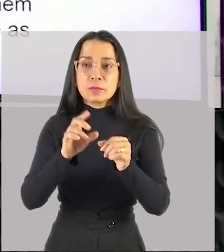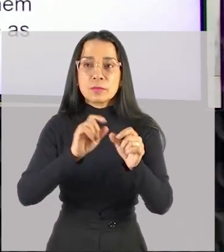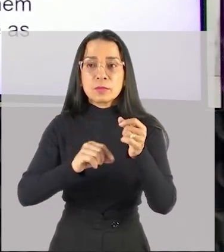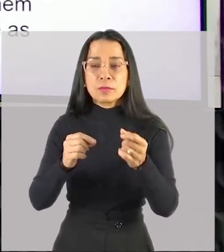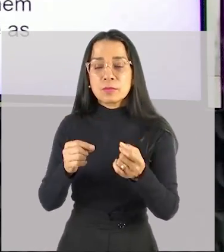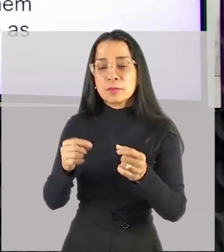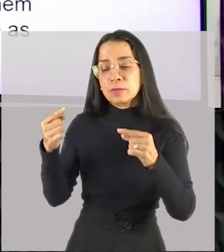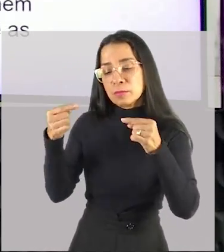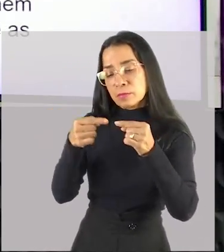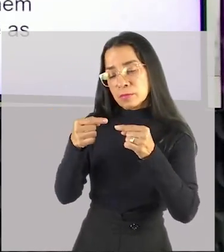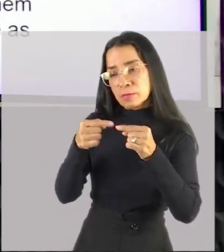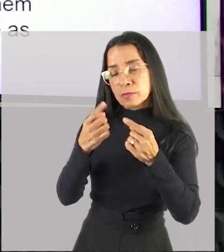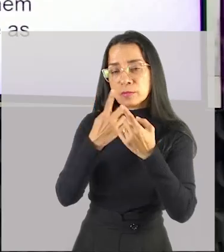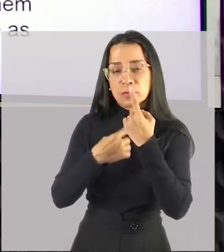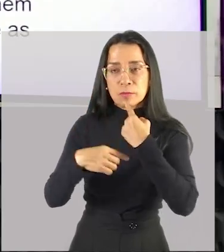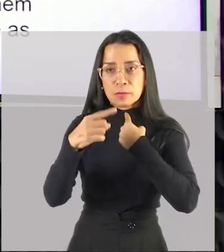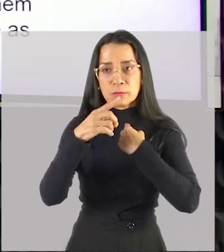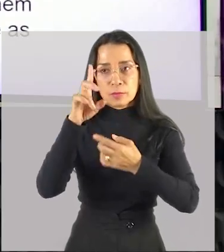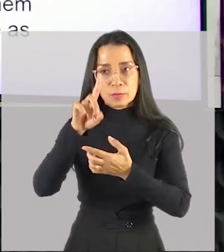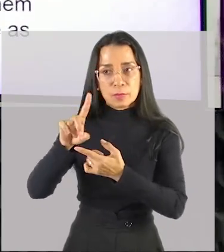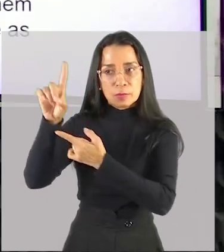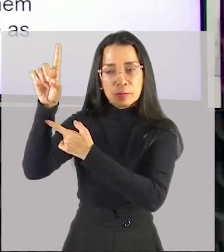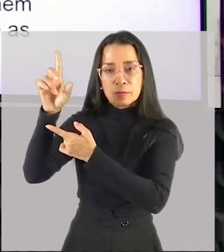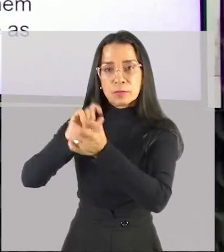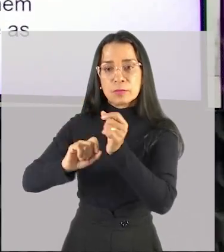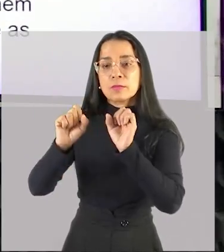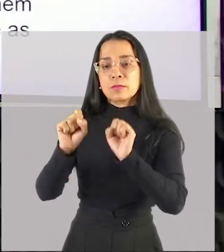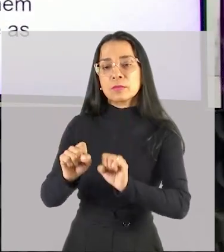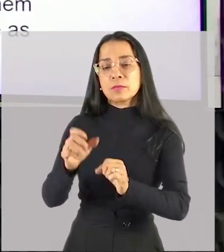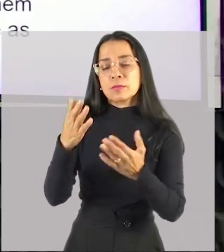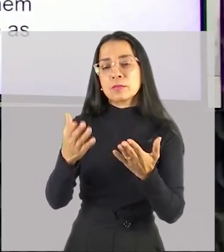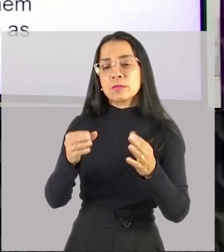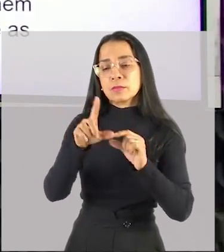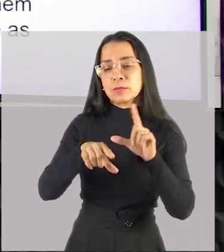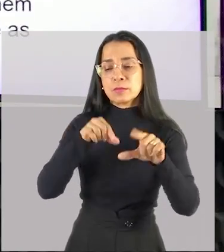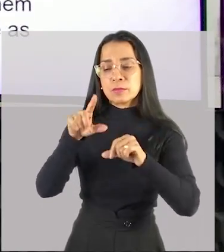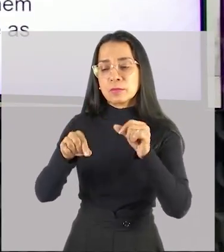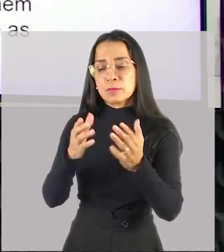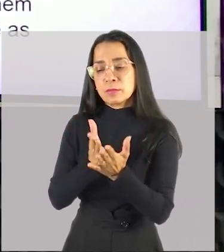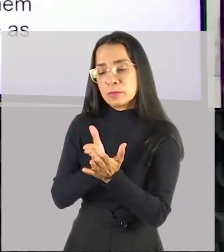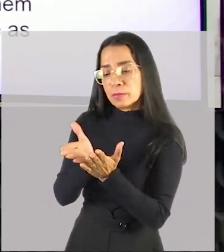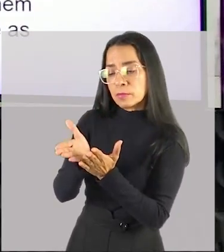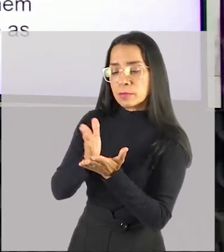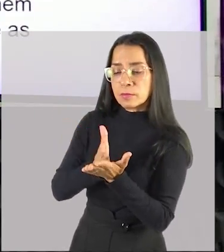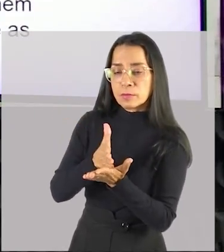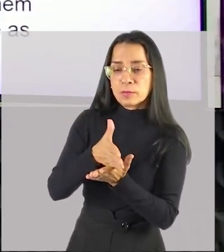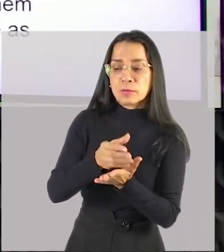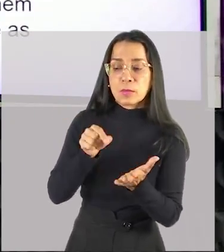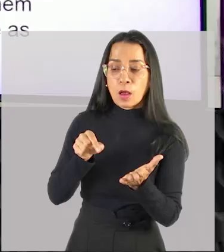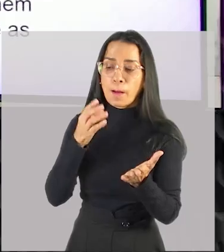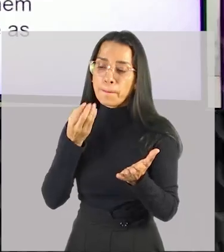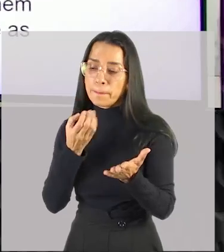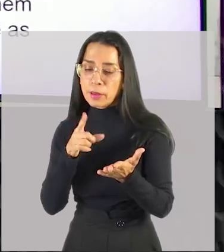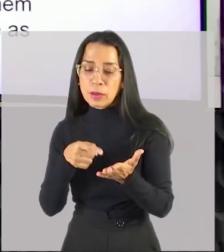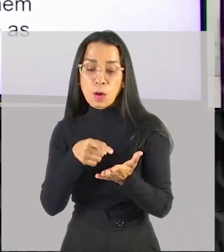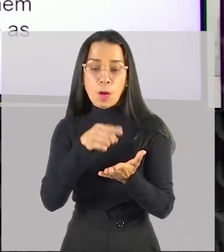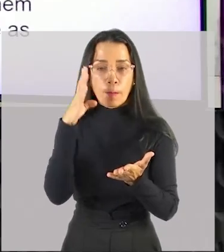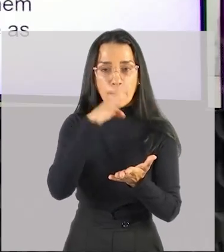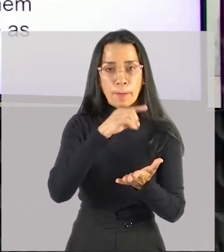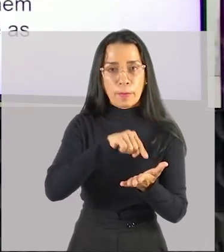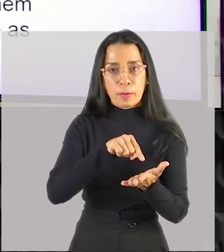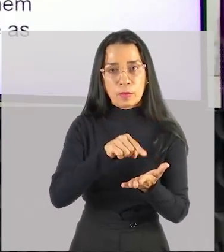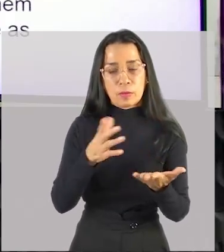de acordo com a vontade de Deus, a vontade divina. A gente pode escolher ir pelo caminho do bem ou ir pelo caminho do mal. É o que o texto está dizendo até